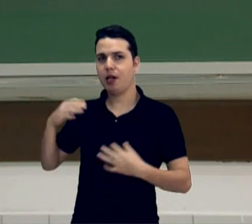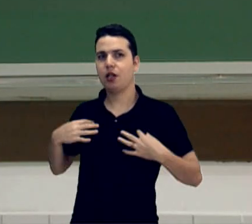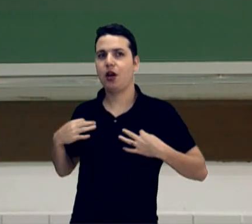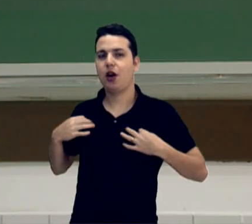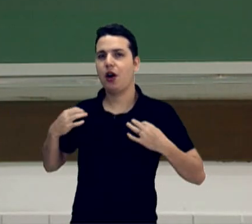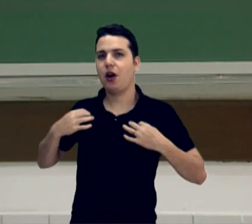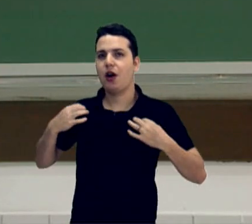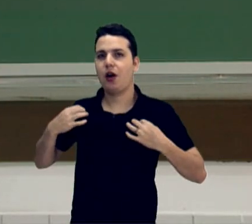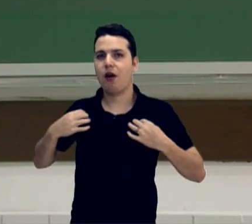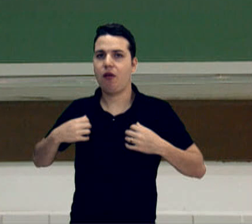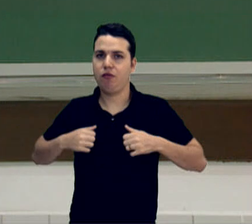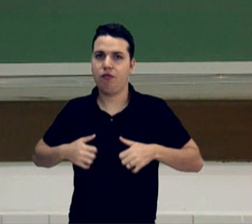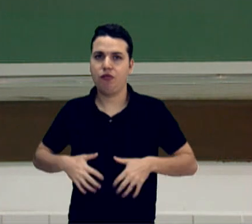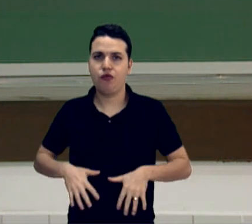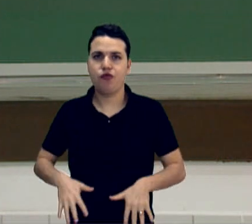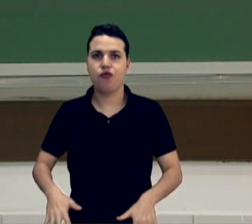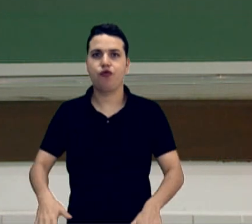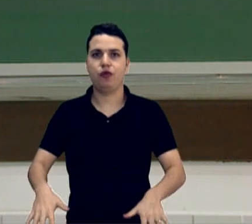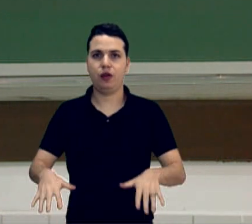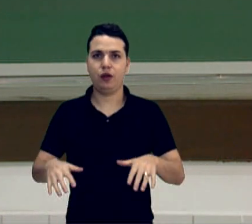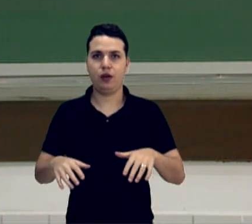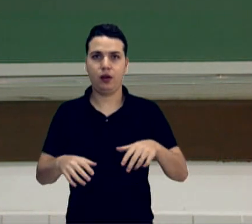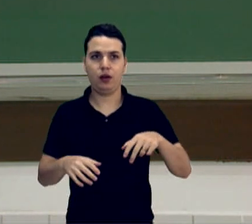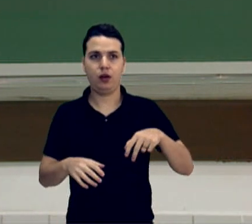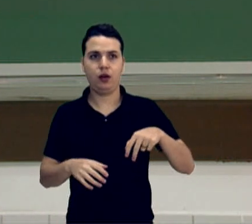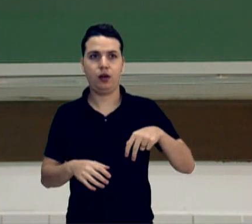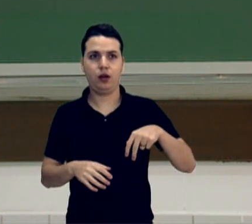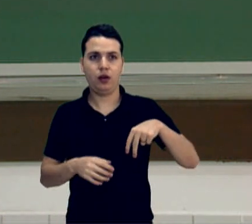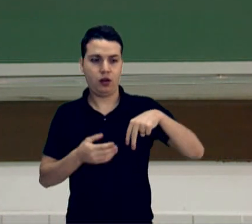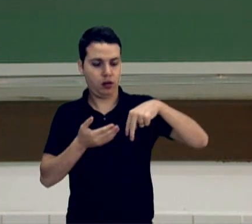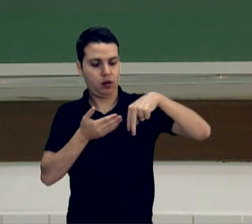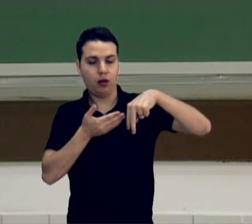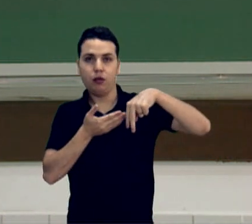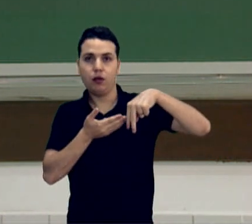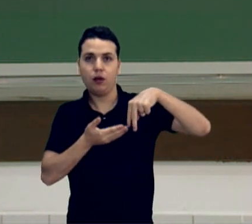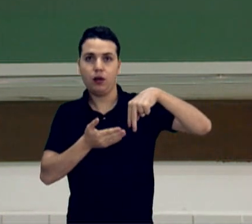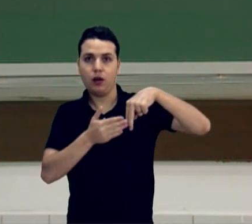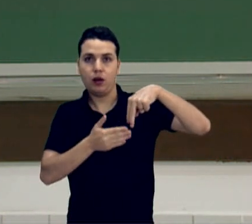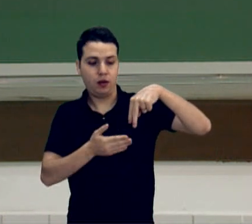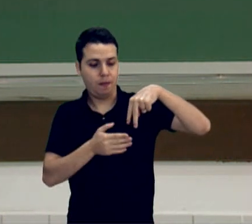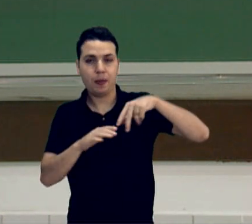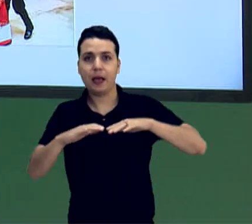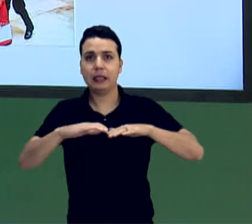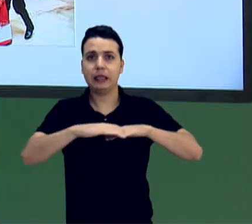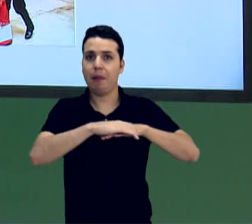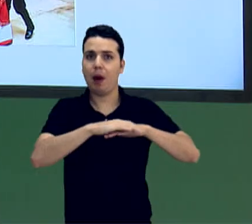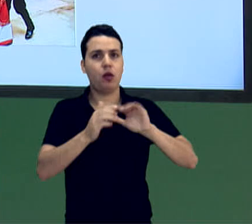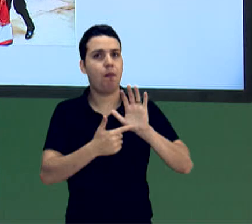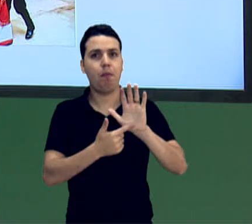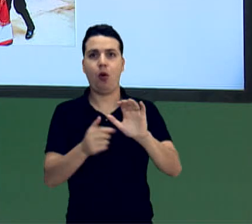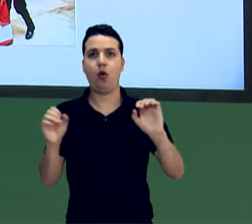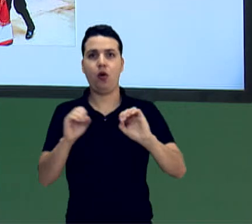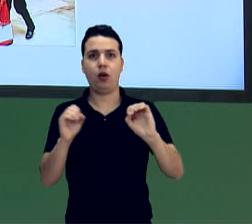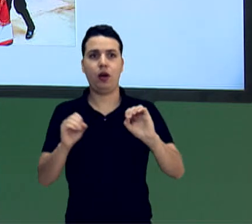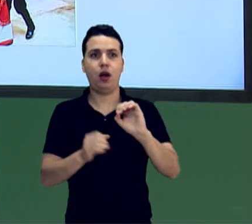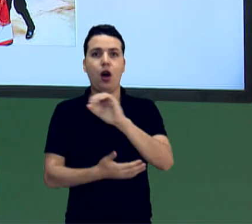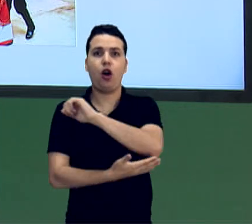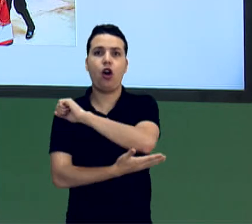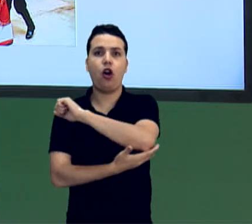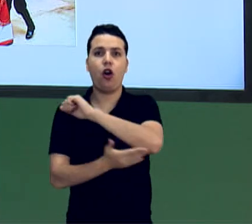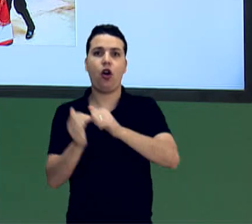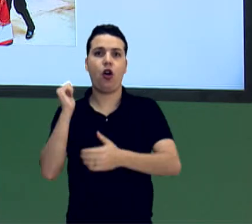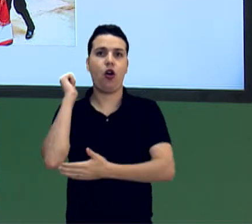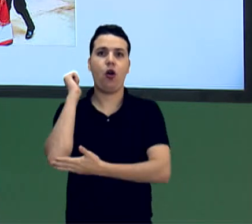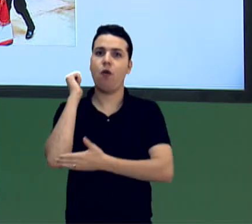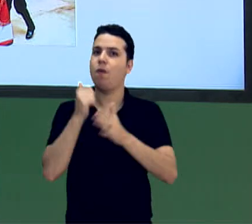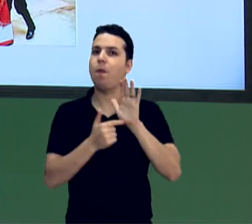trajes, né? Traje longo, não mostra a prenda, no caso não mostra os sapatos, não mostra os cotovelos, né? A roupa